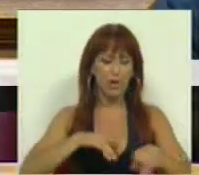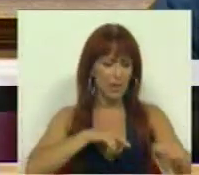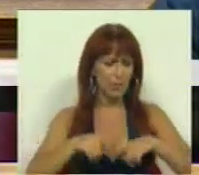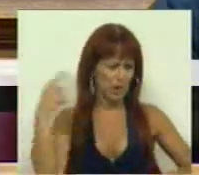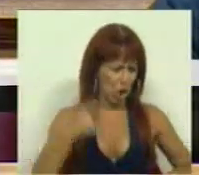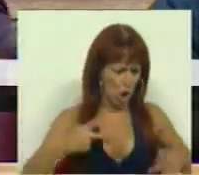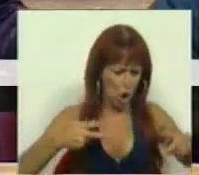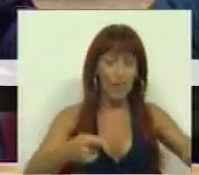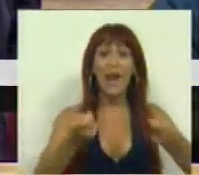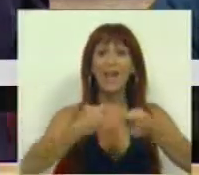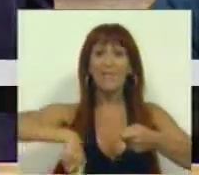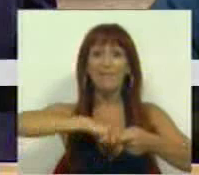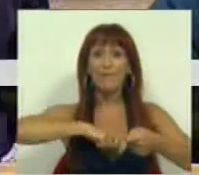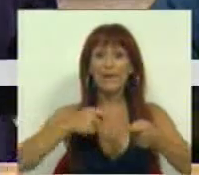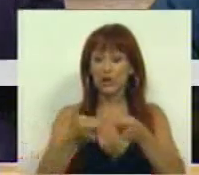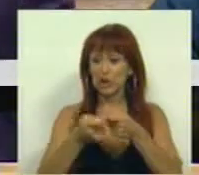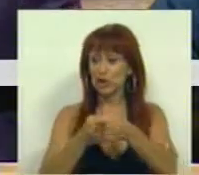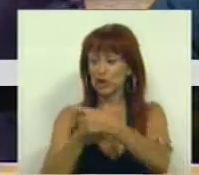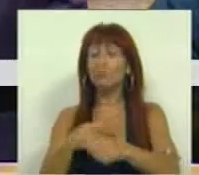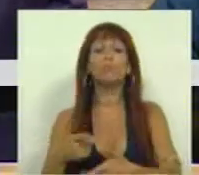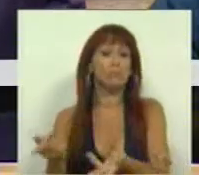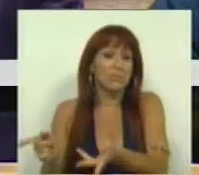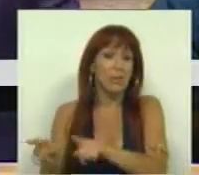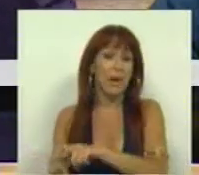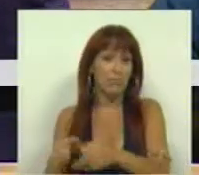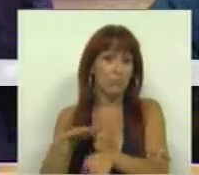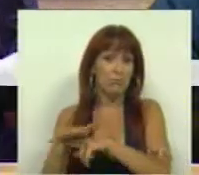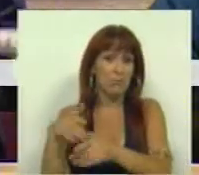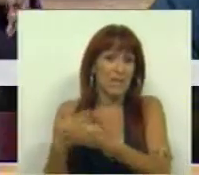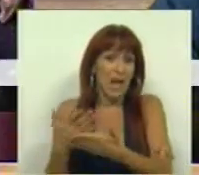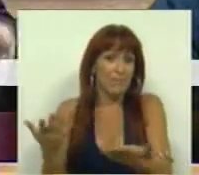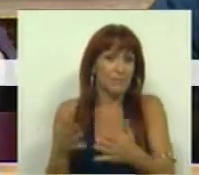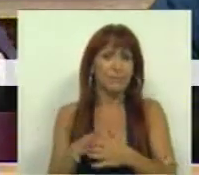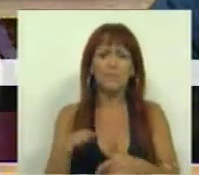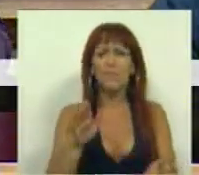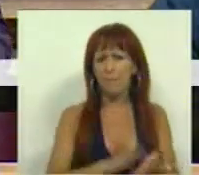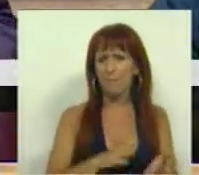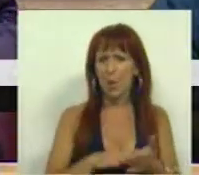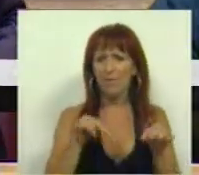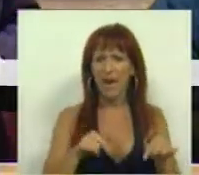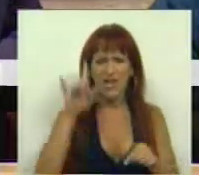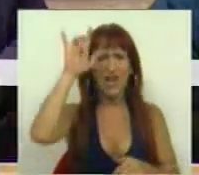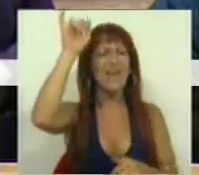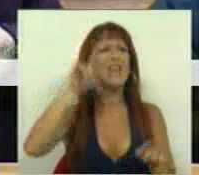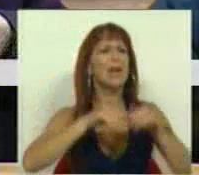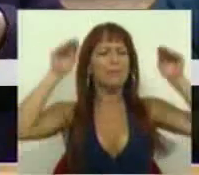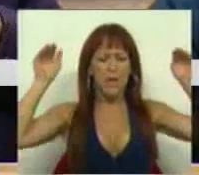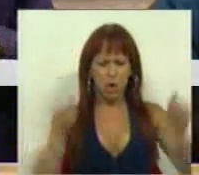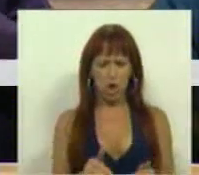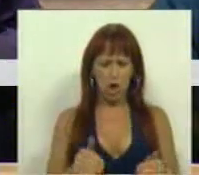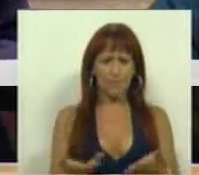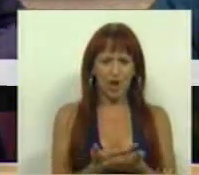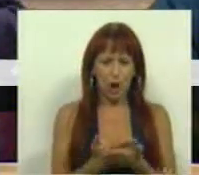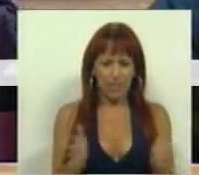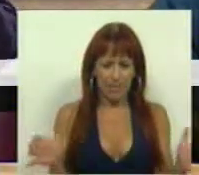austeridade aqui na vizinha Espanha também teria naturalmente esse reflexo e portanto se prova que esta ideia de retrair a